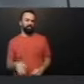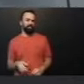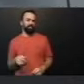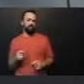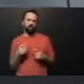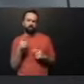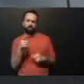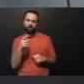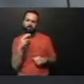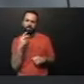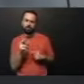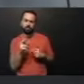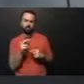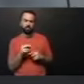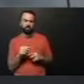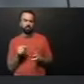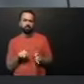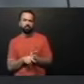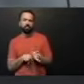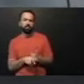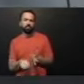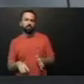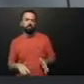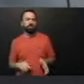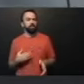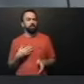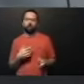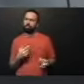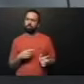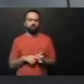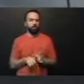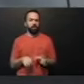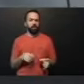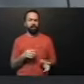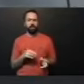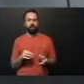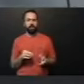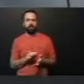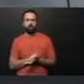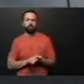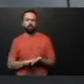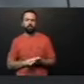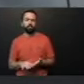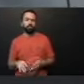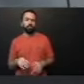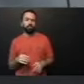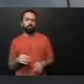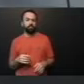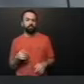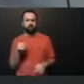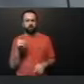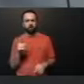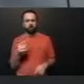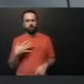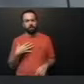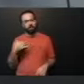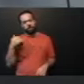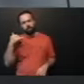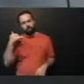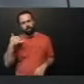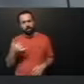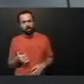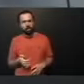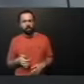muito perguntador. Note que eu não lhe perguntei nada. Nem tinha que perguntar. Pois se fui eu que telefonei,